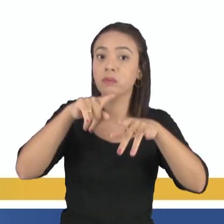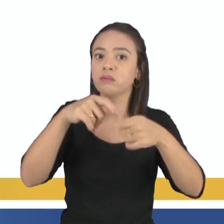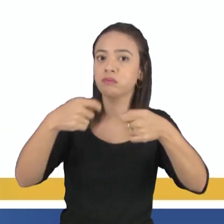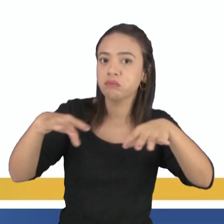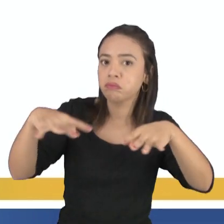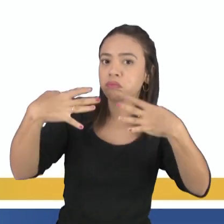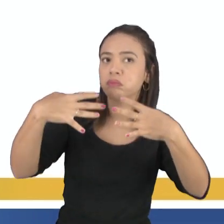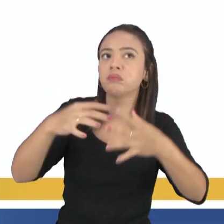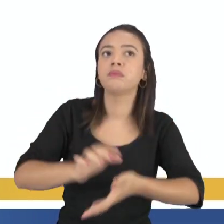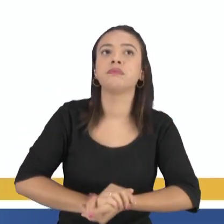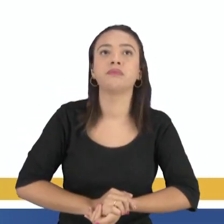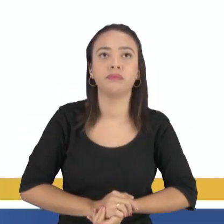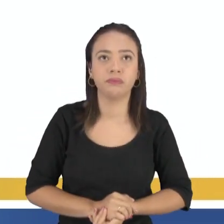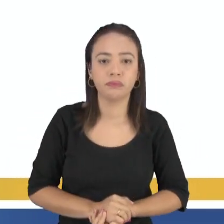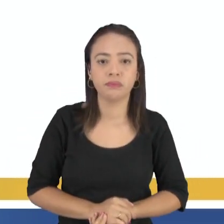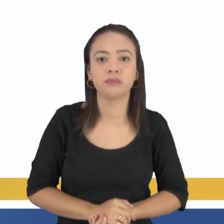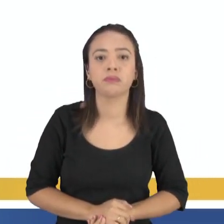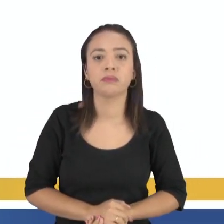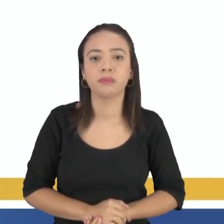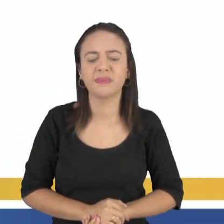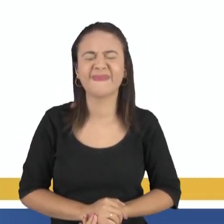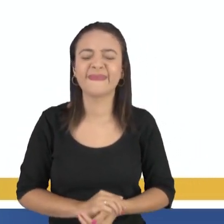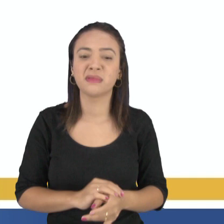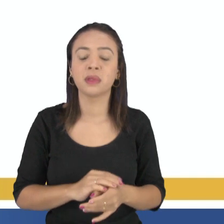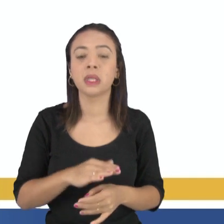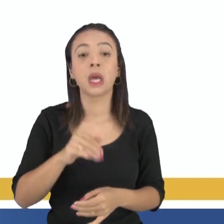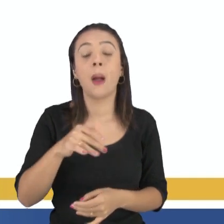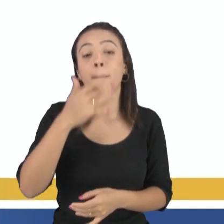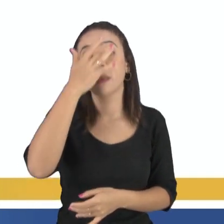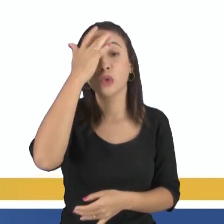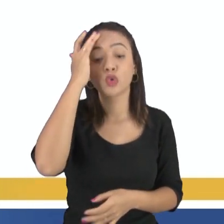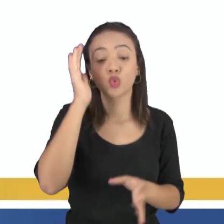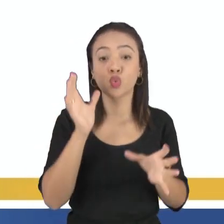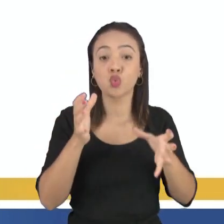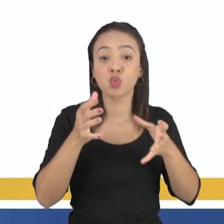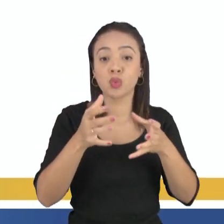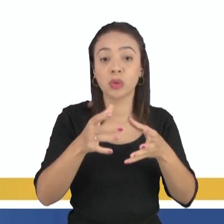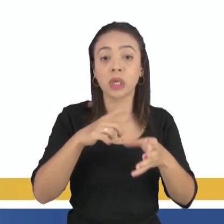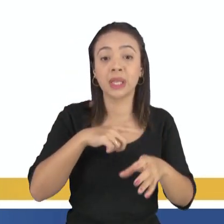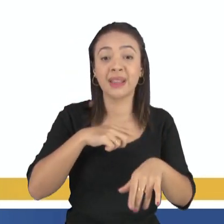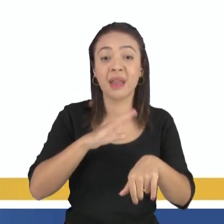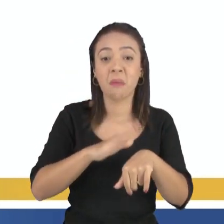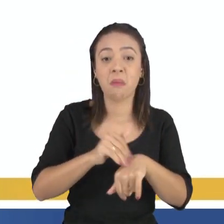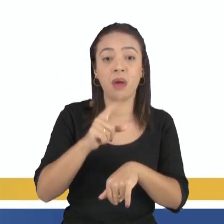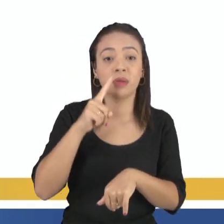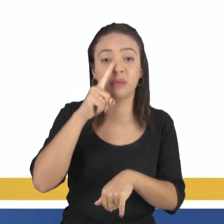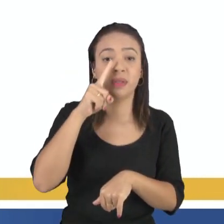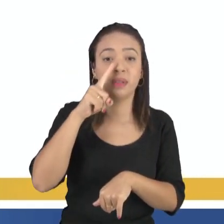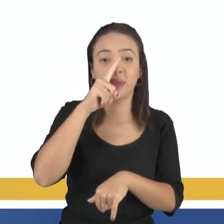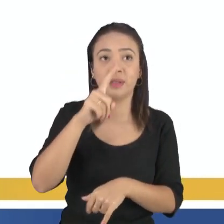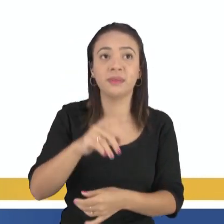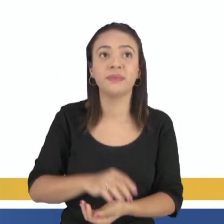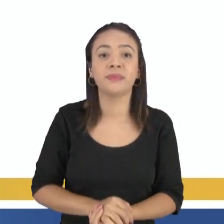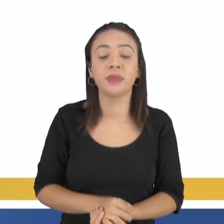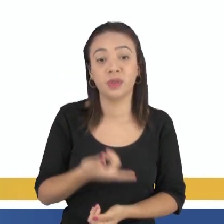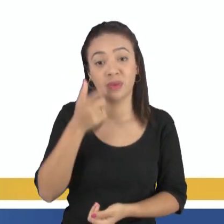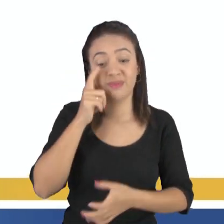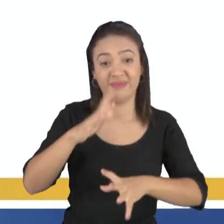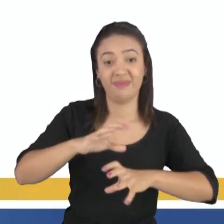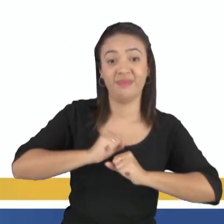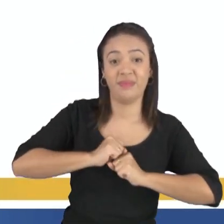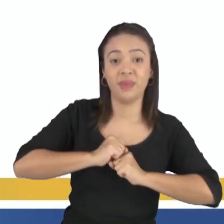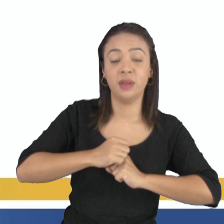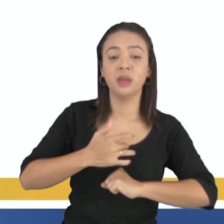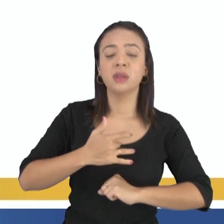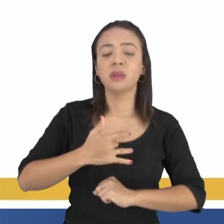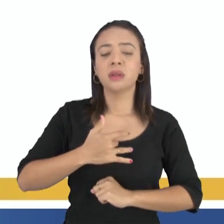alerta, tá bom? E quem são as pessoas que oferecem, né, maior risco de contrair